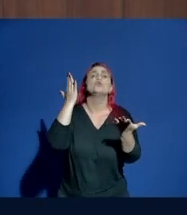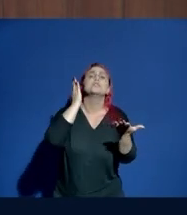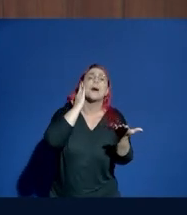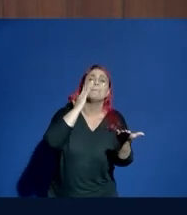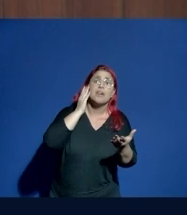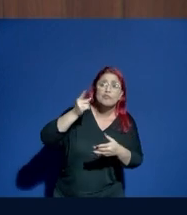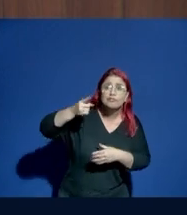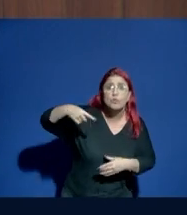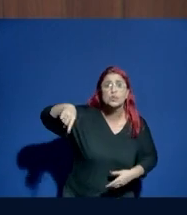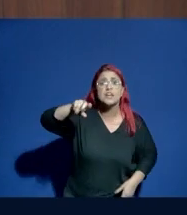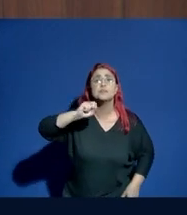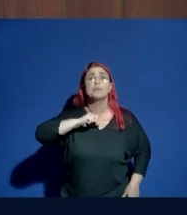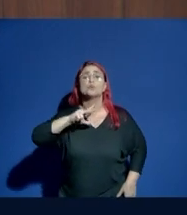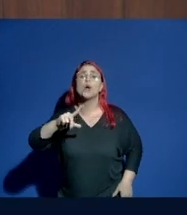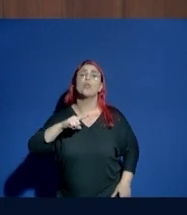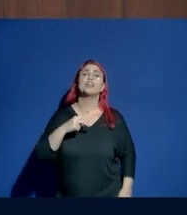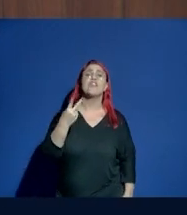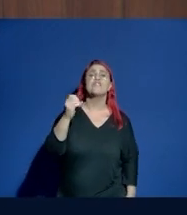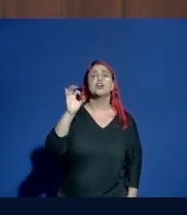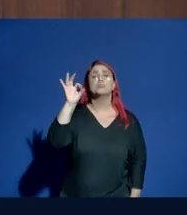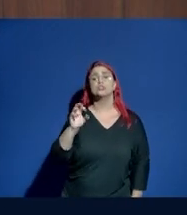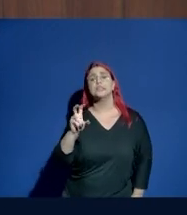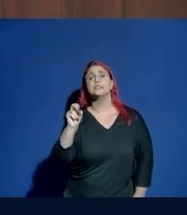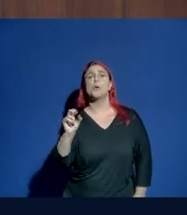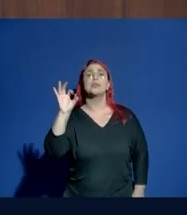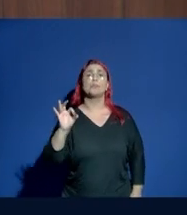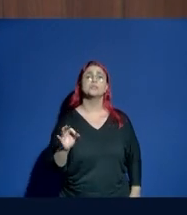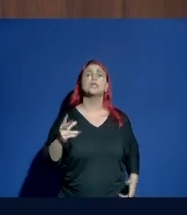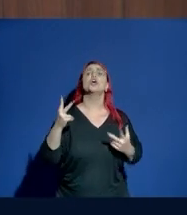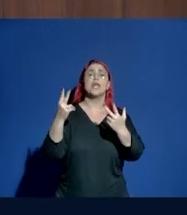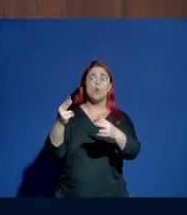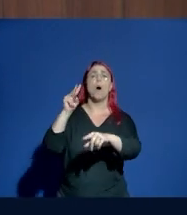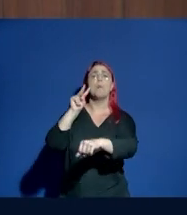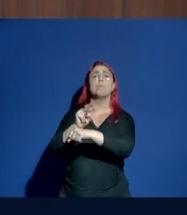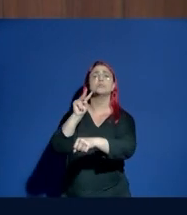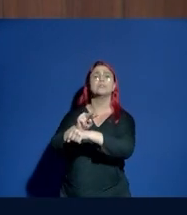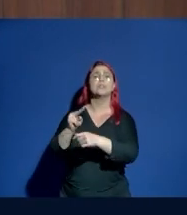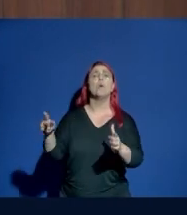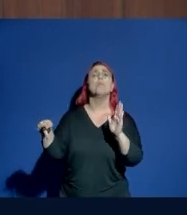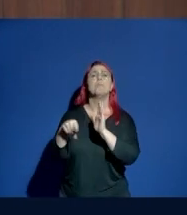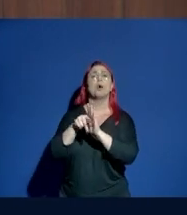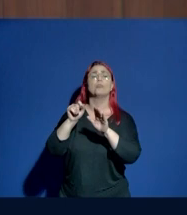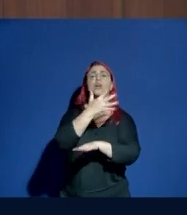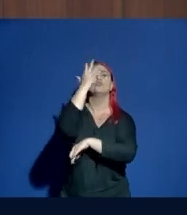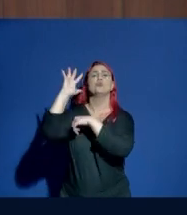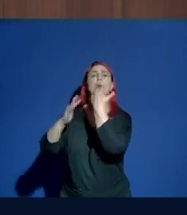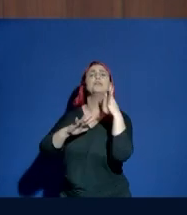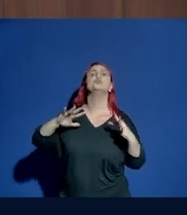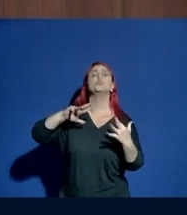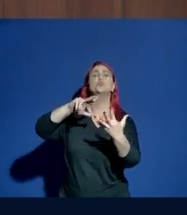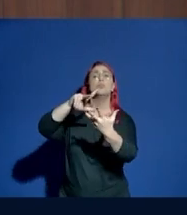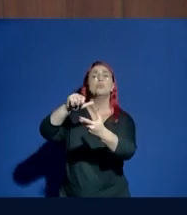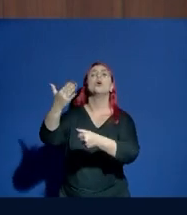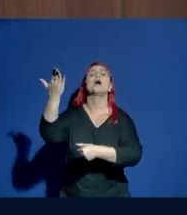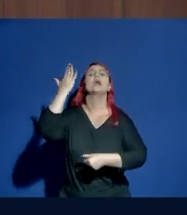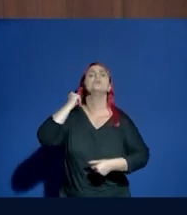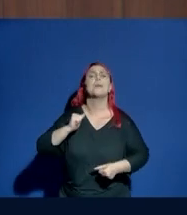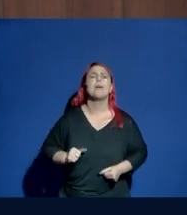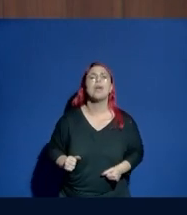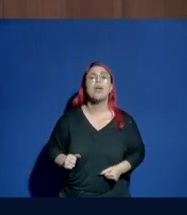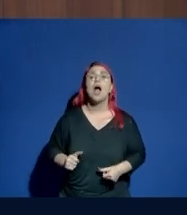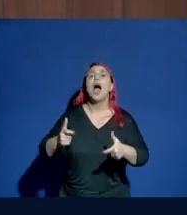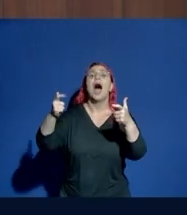de Portugal que tem aqui 20% ou 50% que a disposição da do meio ambiente do mundo eu quero saber